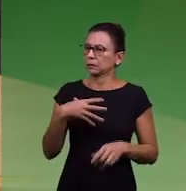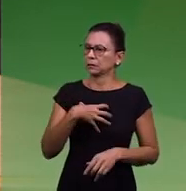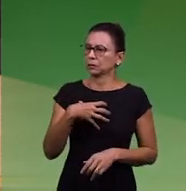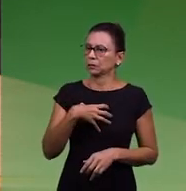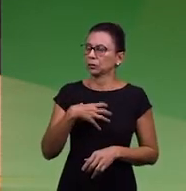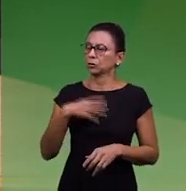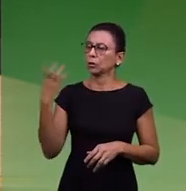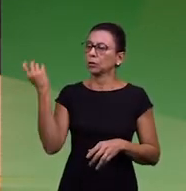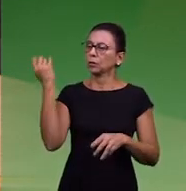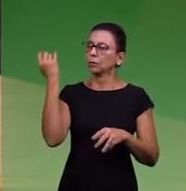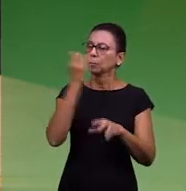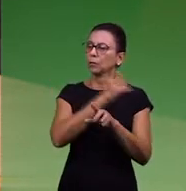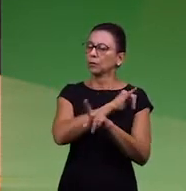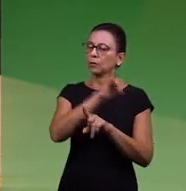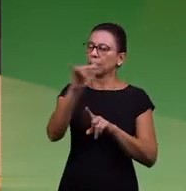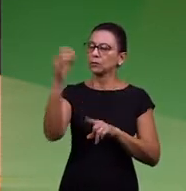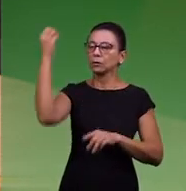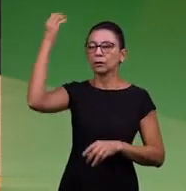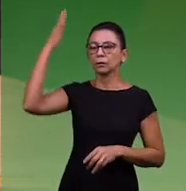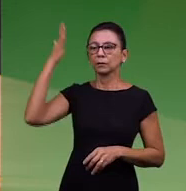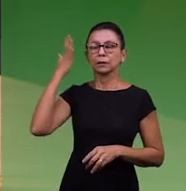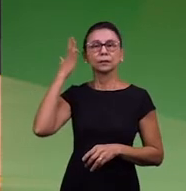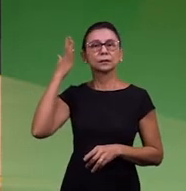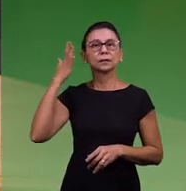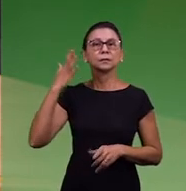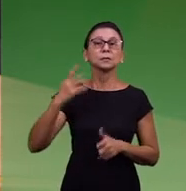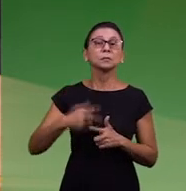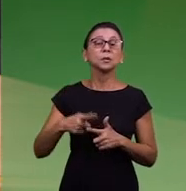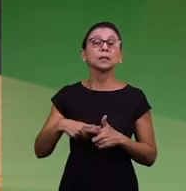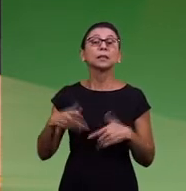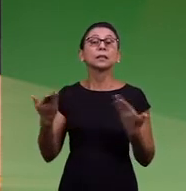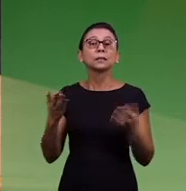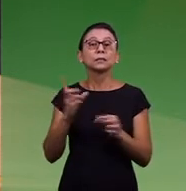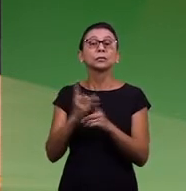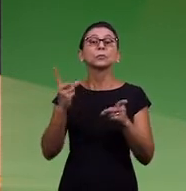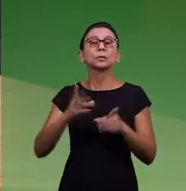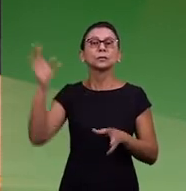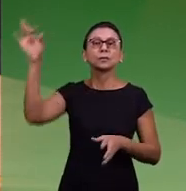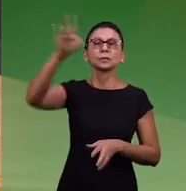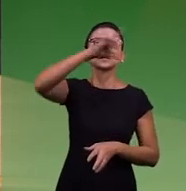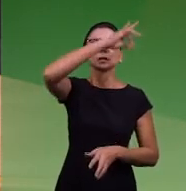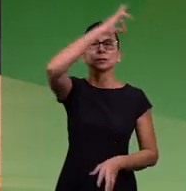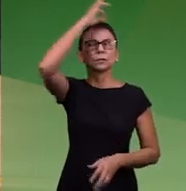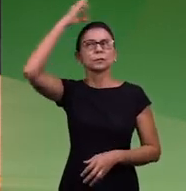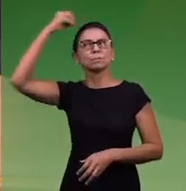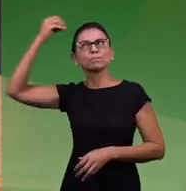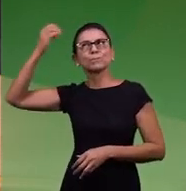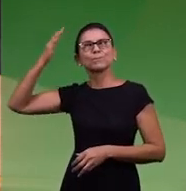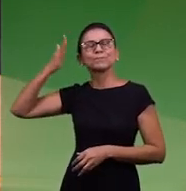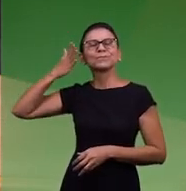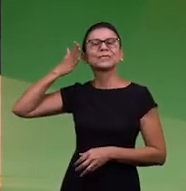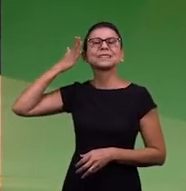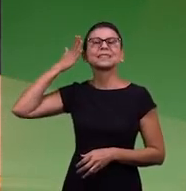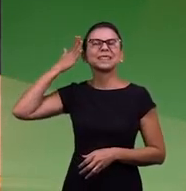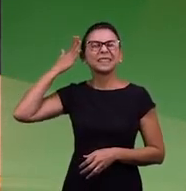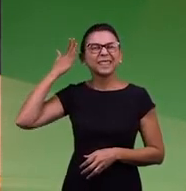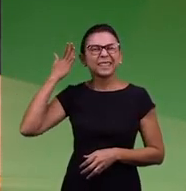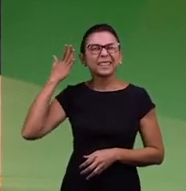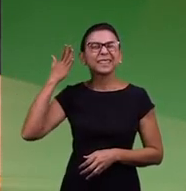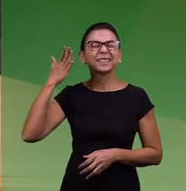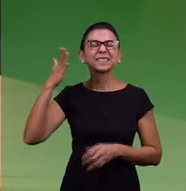próprio da revelação, ou seja, algo que foi descoberto porque o Espírito Santo de Deus aprouve a ele revelar. Amém.